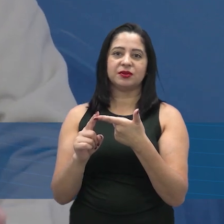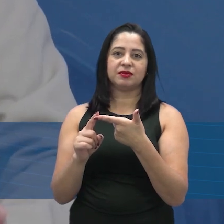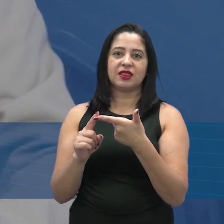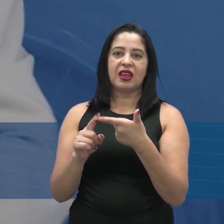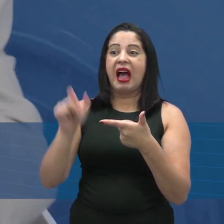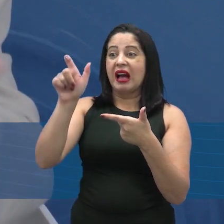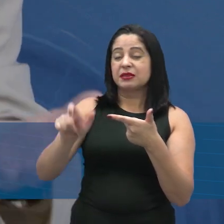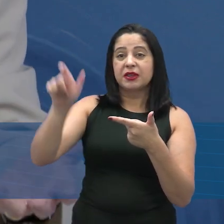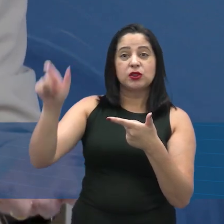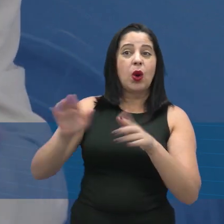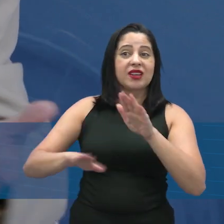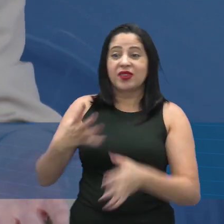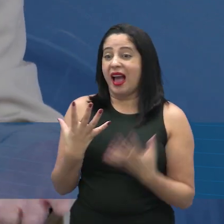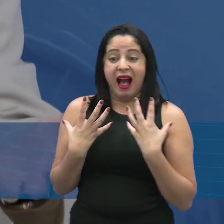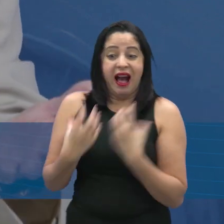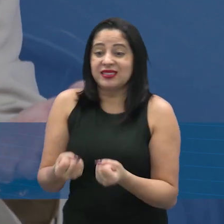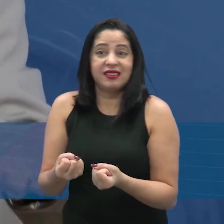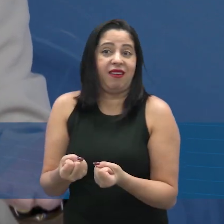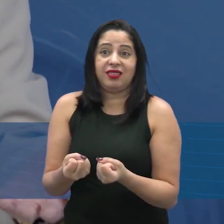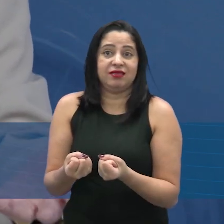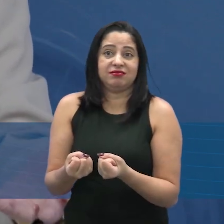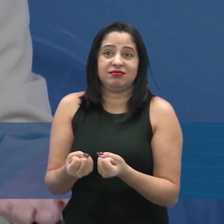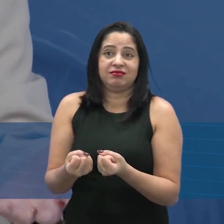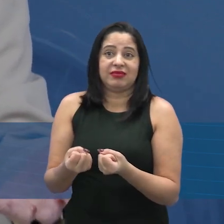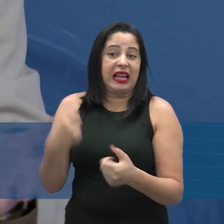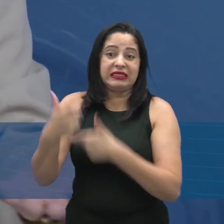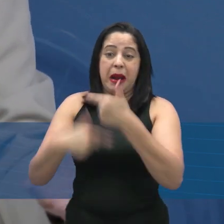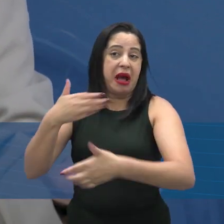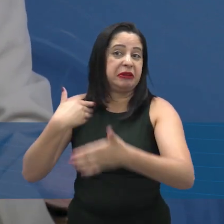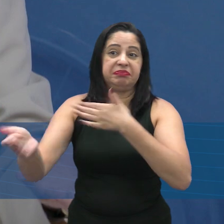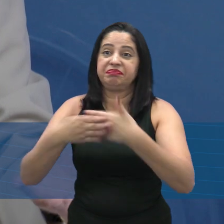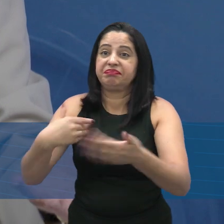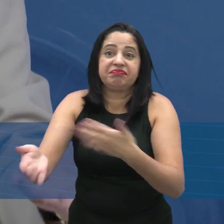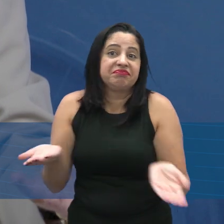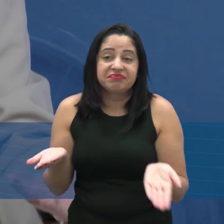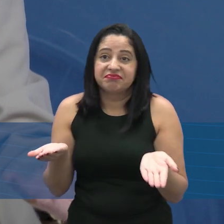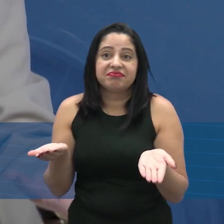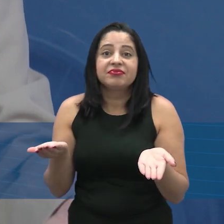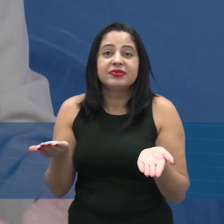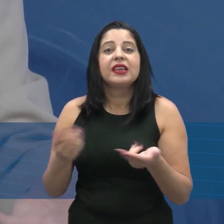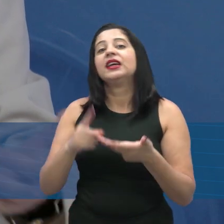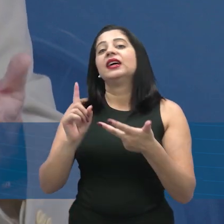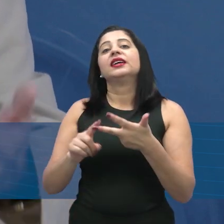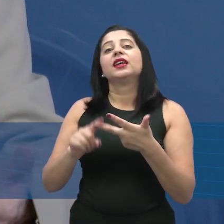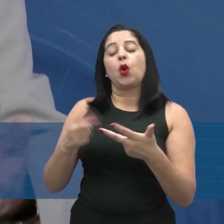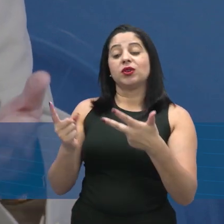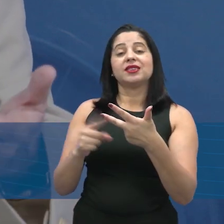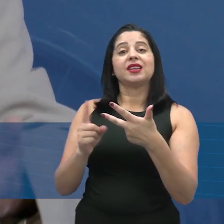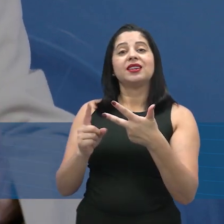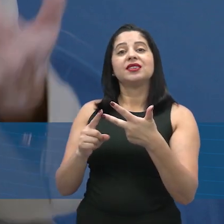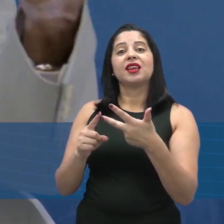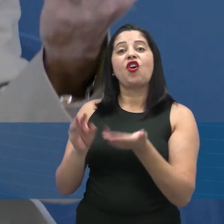aceitação, porque aquela é a única oportunidade que surgiu para mim e eu preciso sobreviver. E por terceiro, por